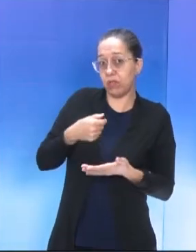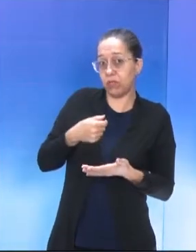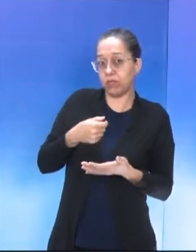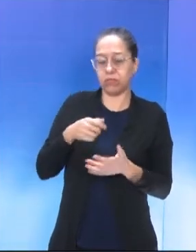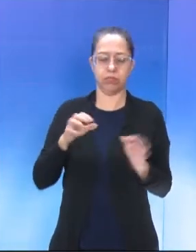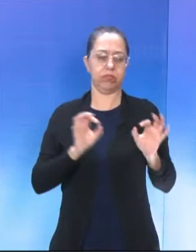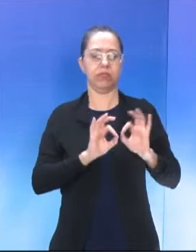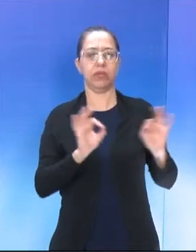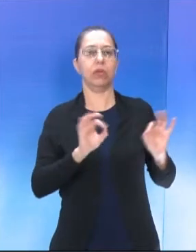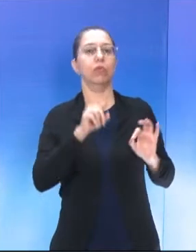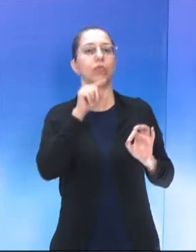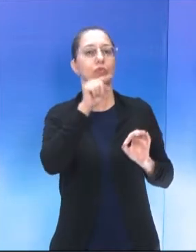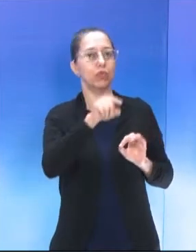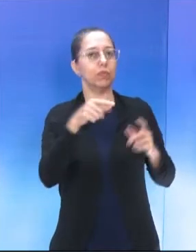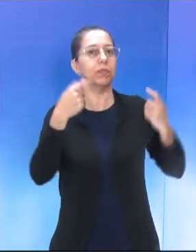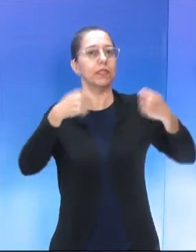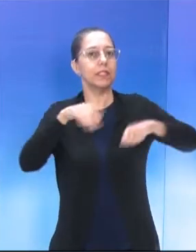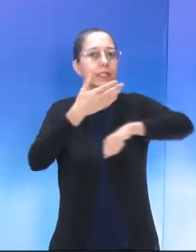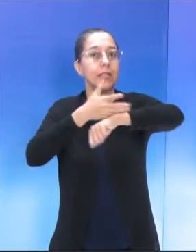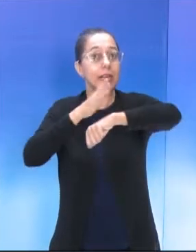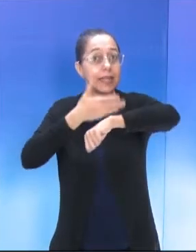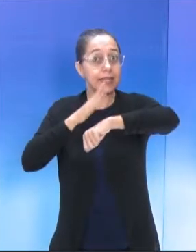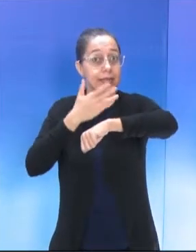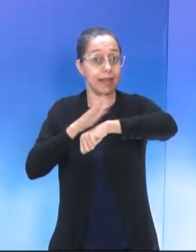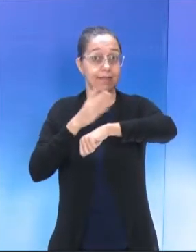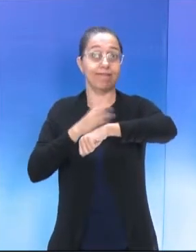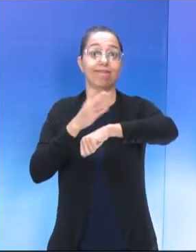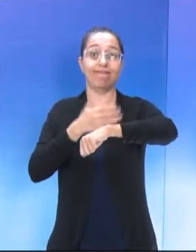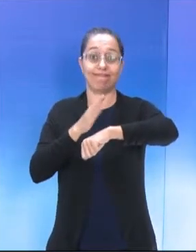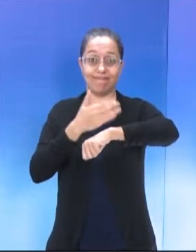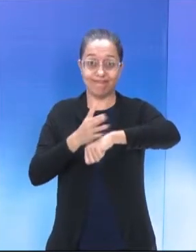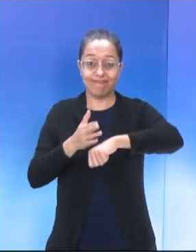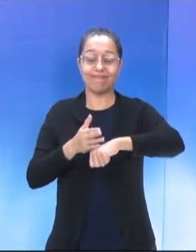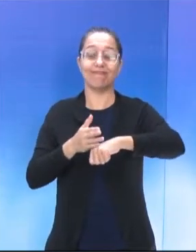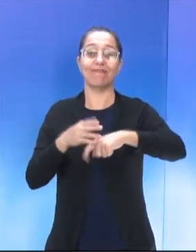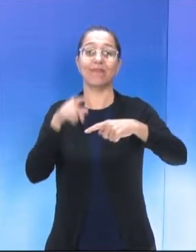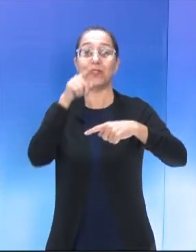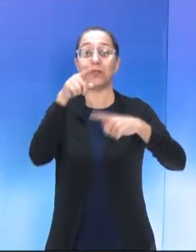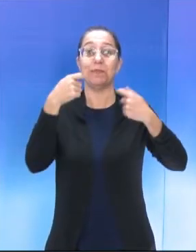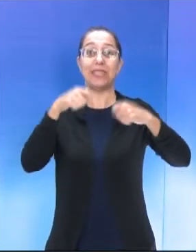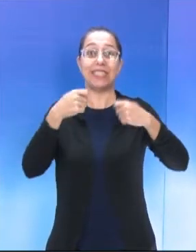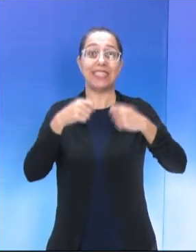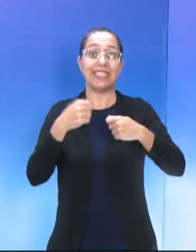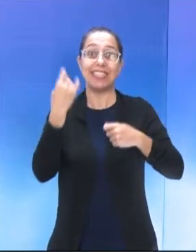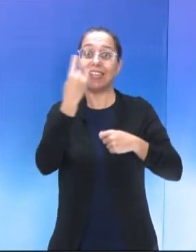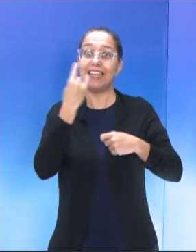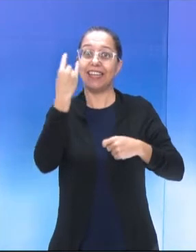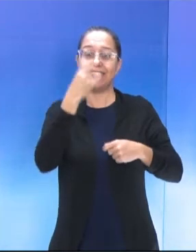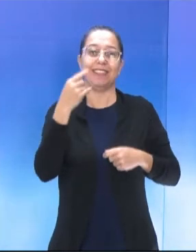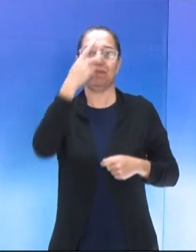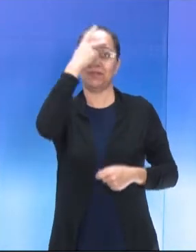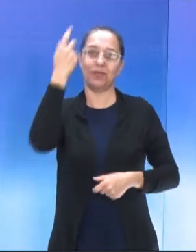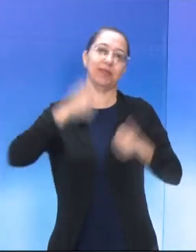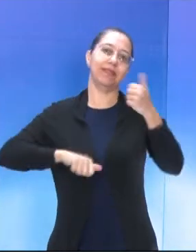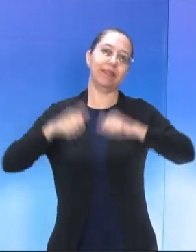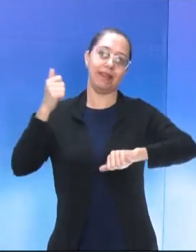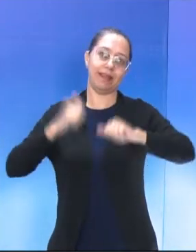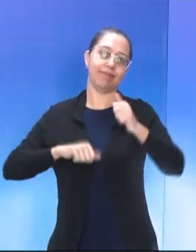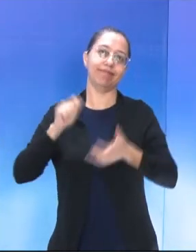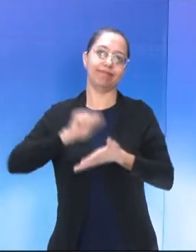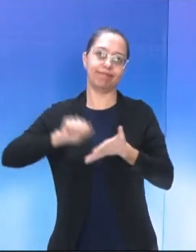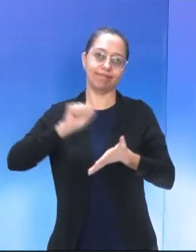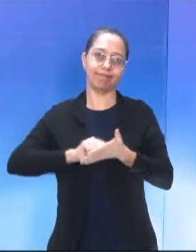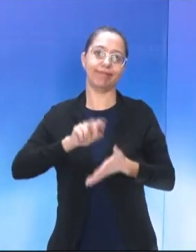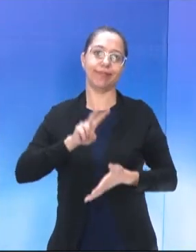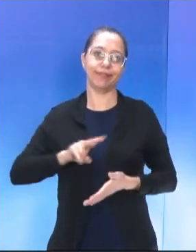ok? Mas você precisa treinar e você precisa convencer, você é obrigado sim, a convencer quem está lendo você